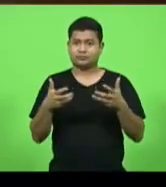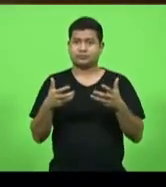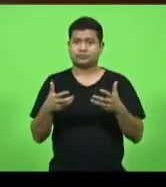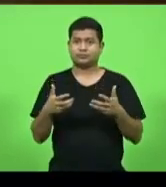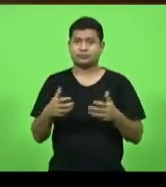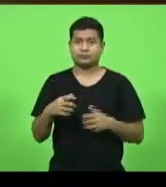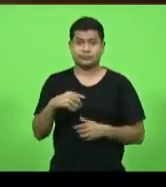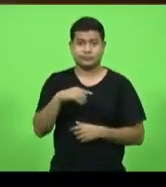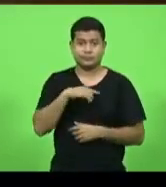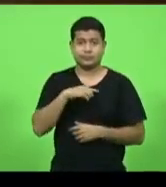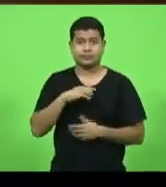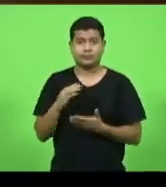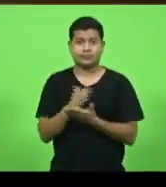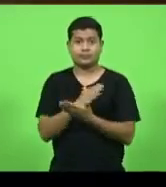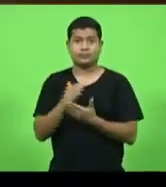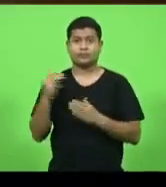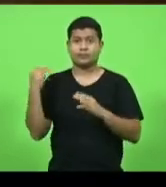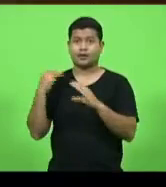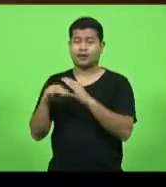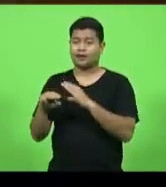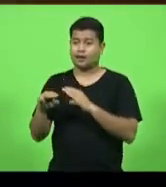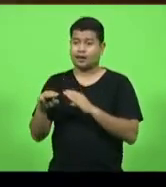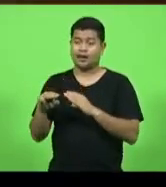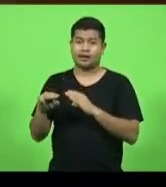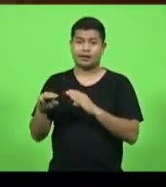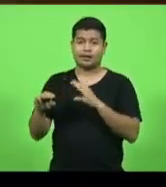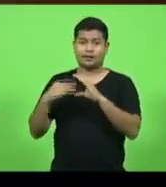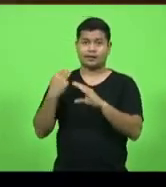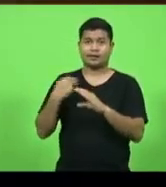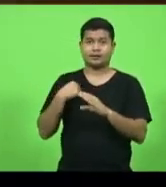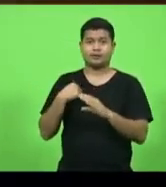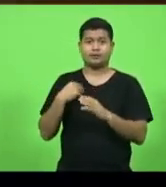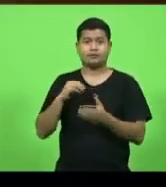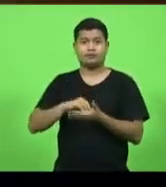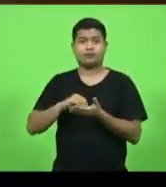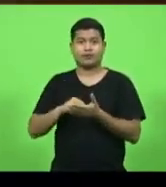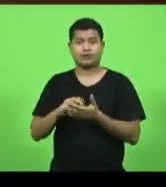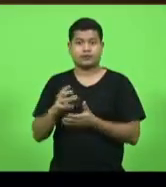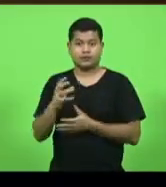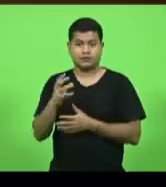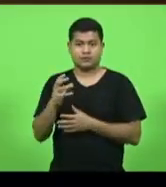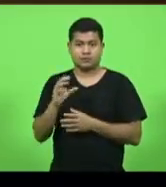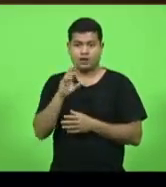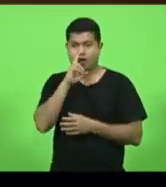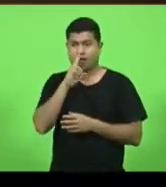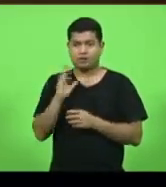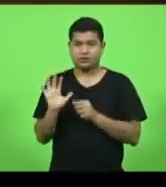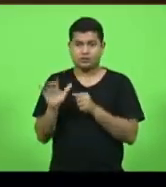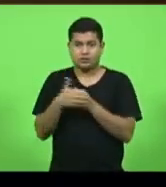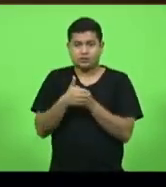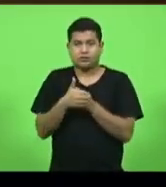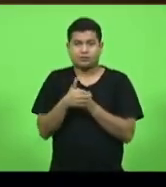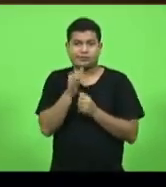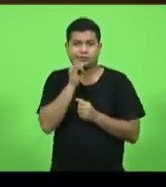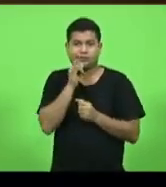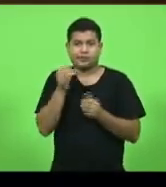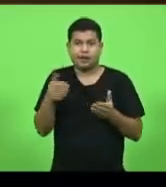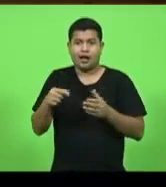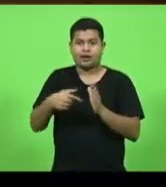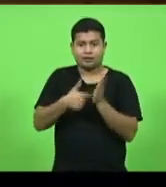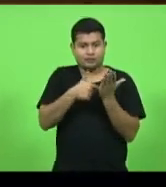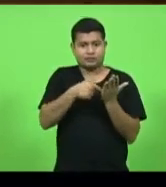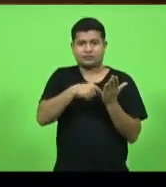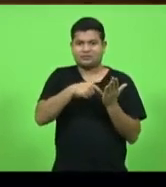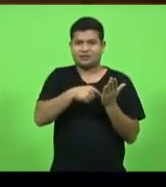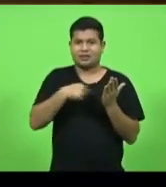tem mensagens que estão rodando, que estão omitindo informações. A mensagem diz assim: